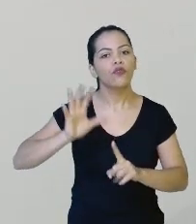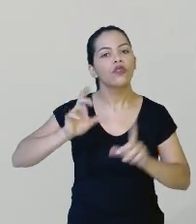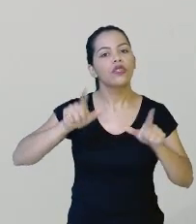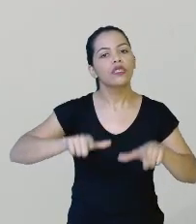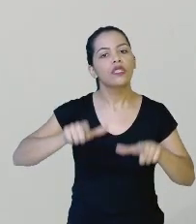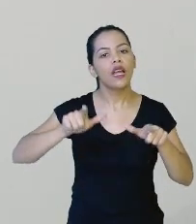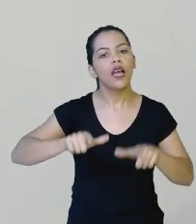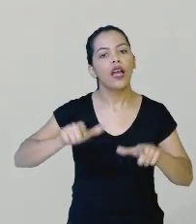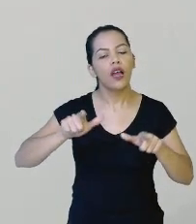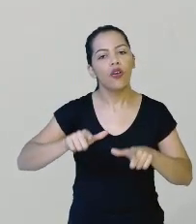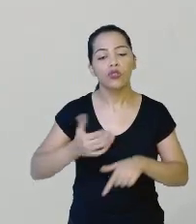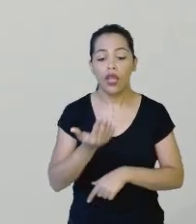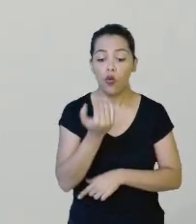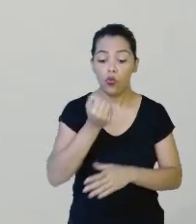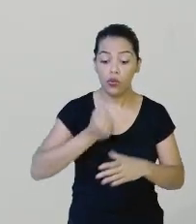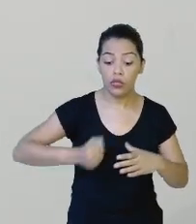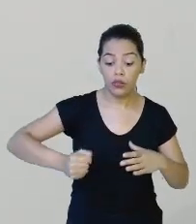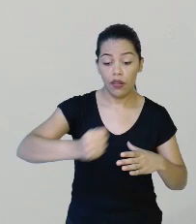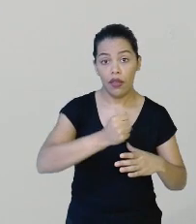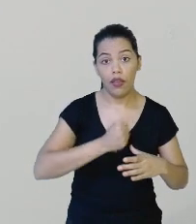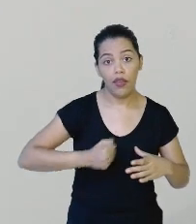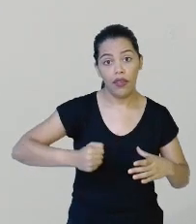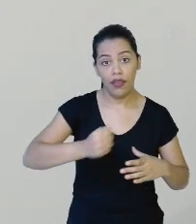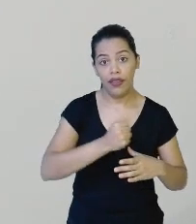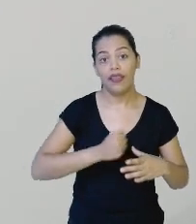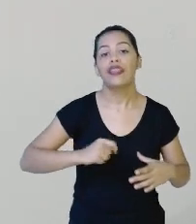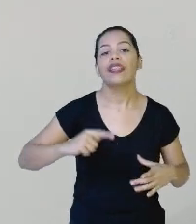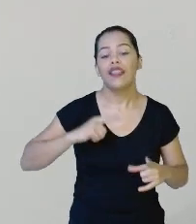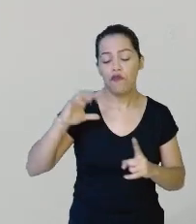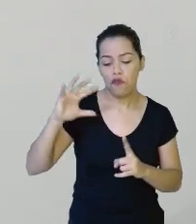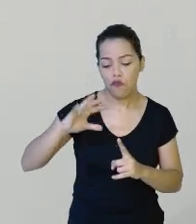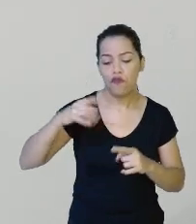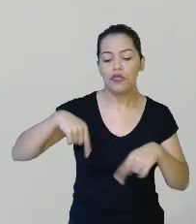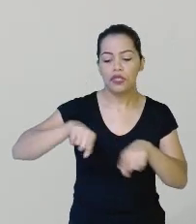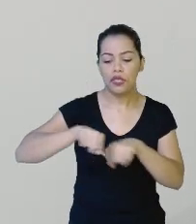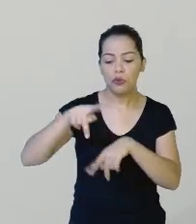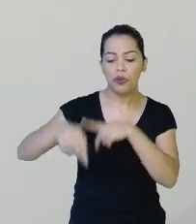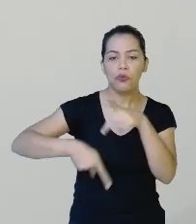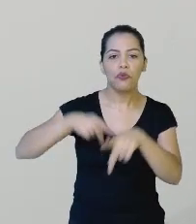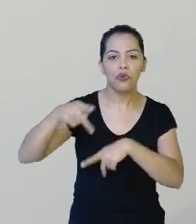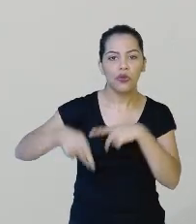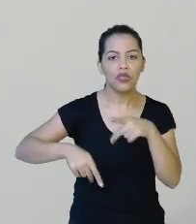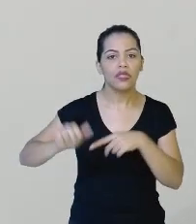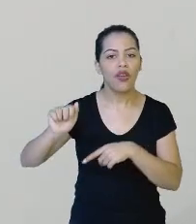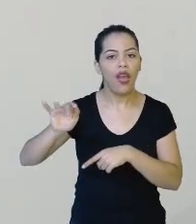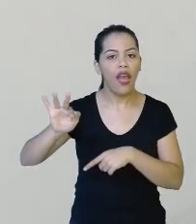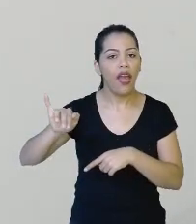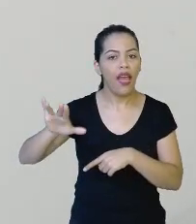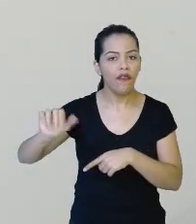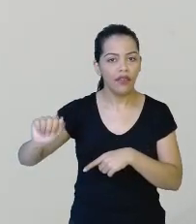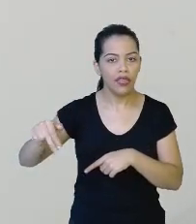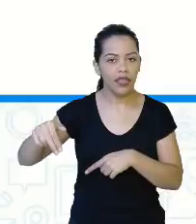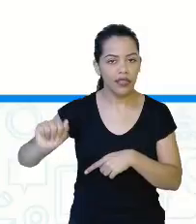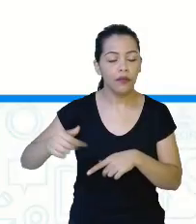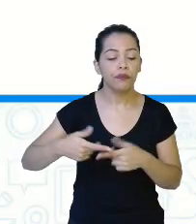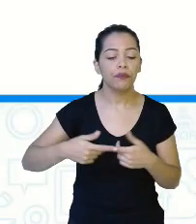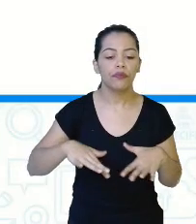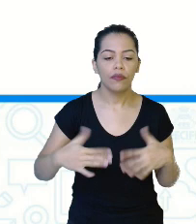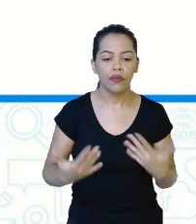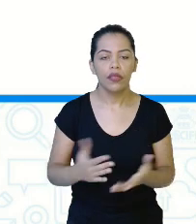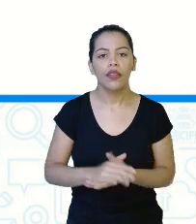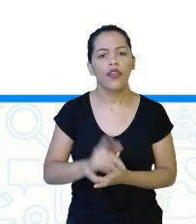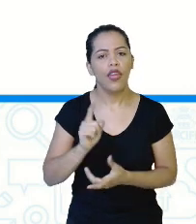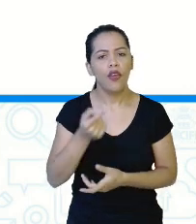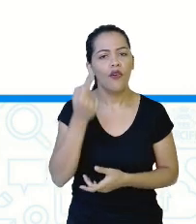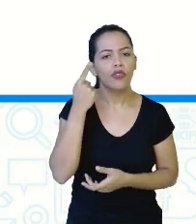na culinária. Eu tenho certeza que algumas dessas comidas que estão aqui escritas na tela, vocês já